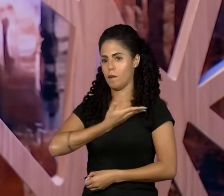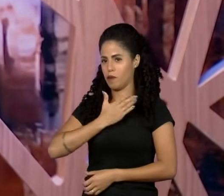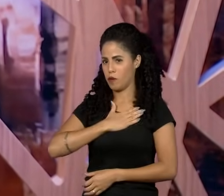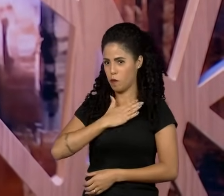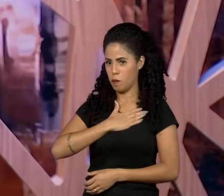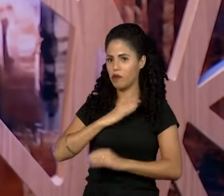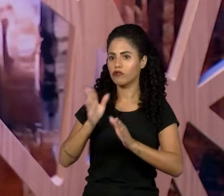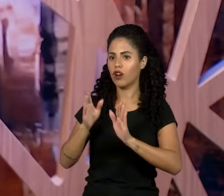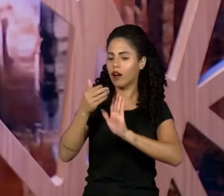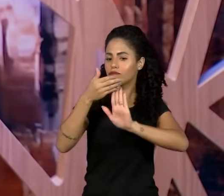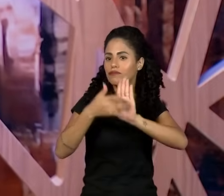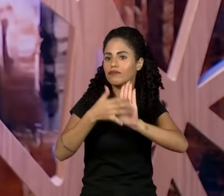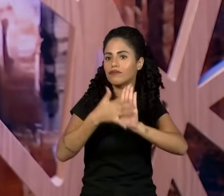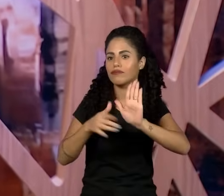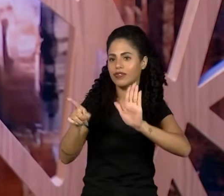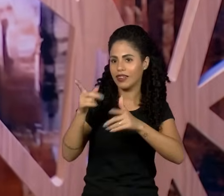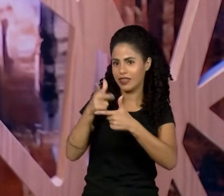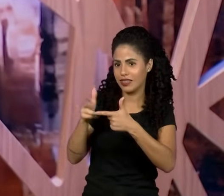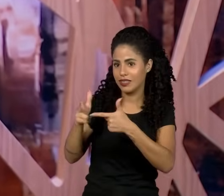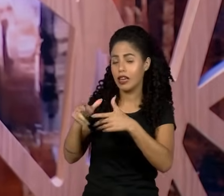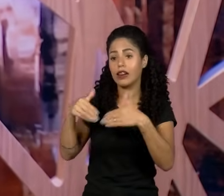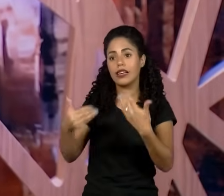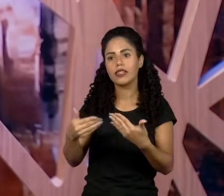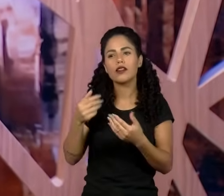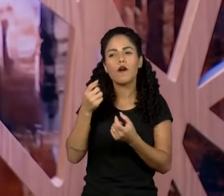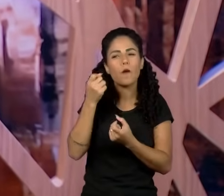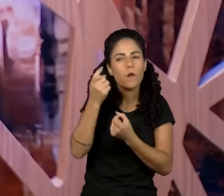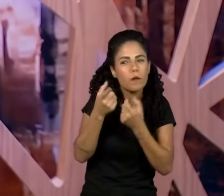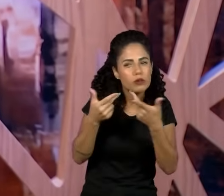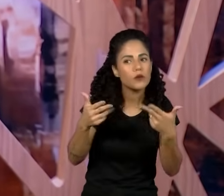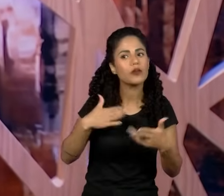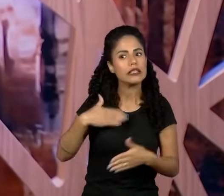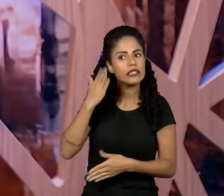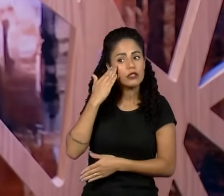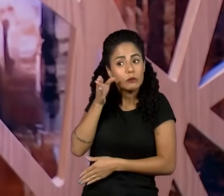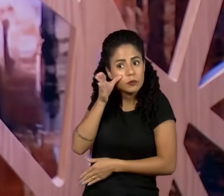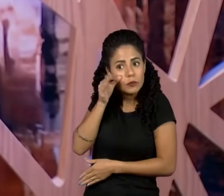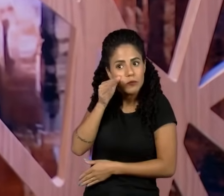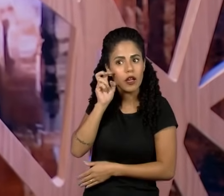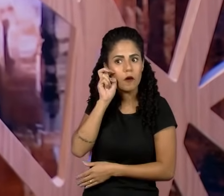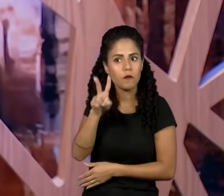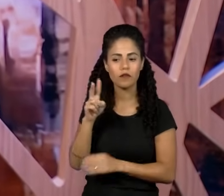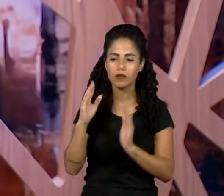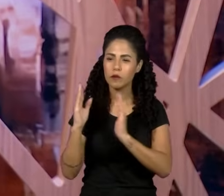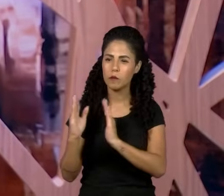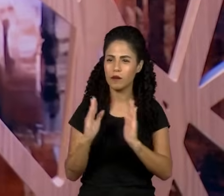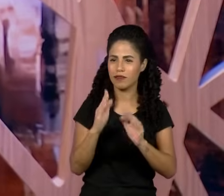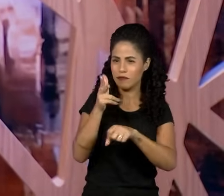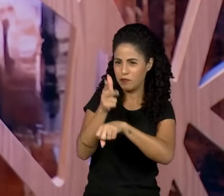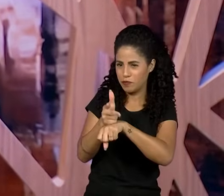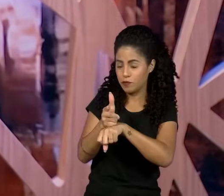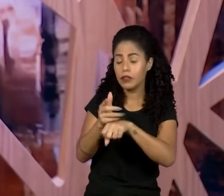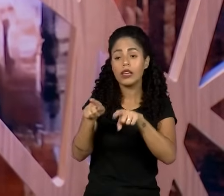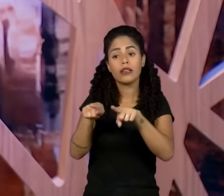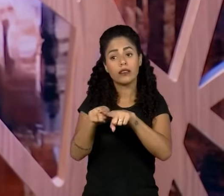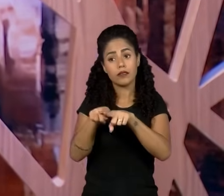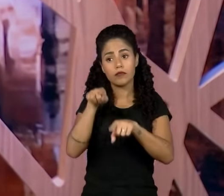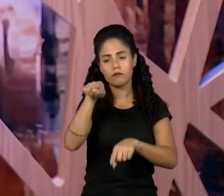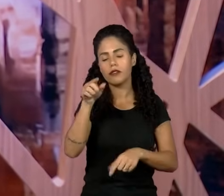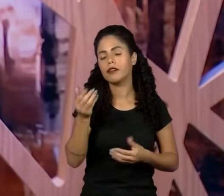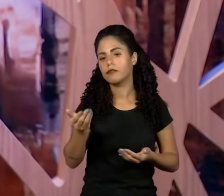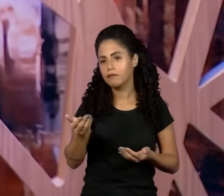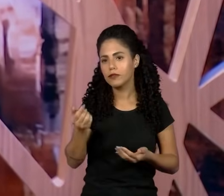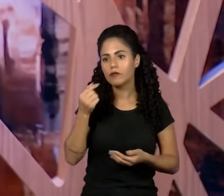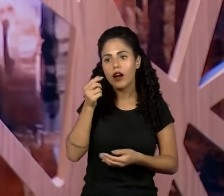é um dos roteiristas da série. Então, soube alguma coisa do bastidor ali no processo dele de trabalho. E vejo, né,